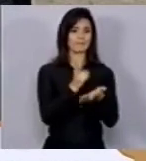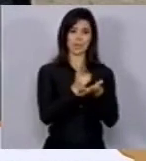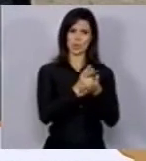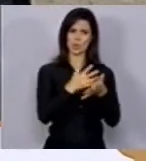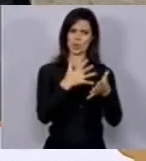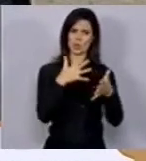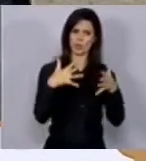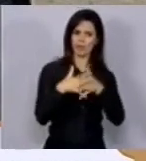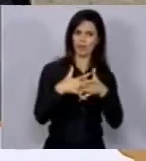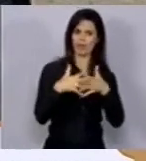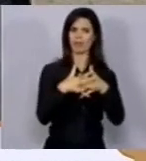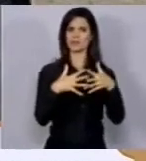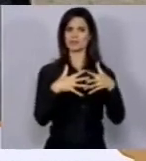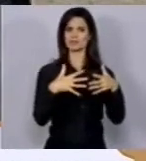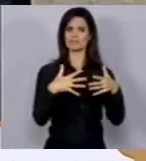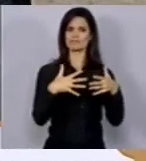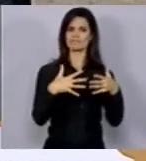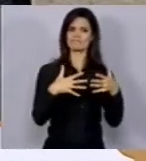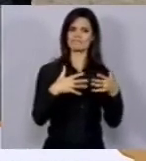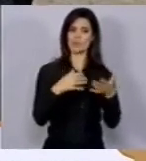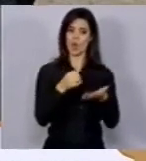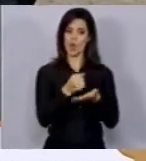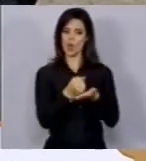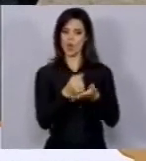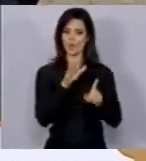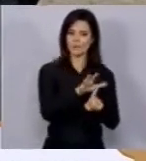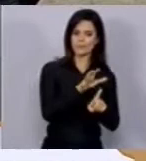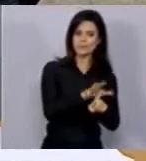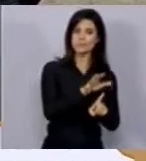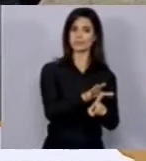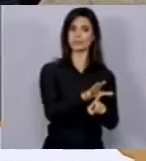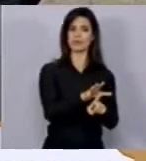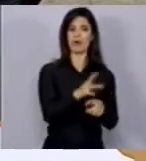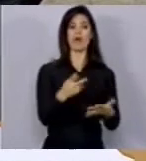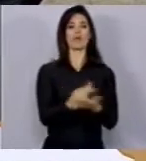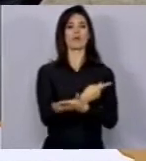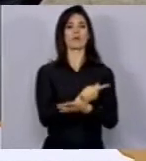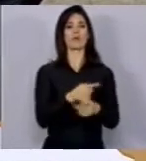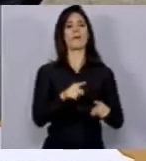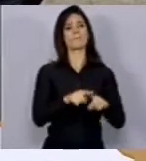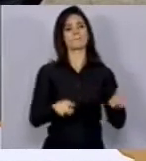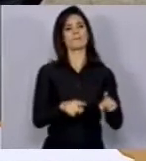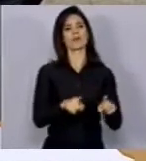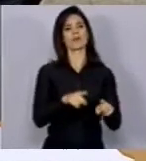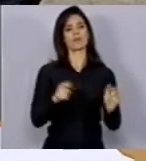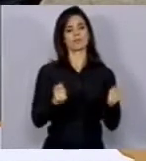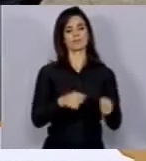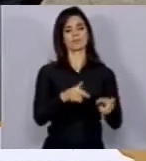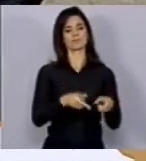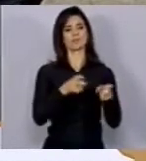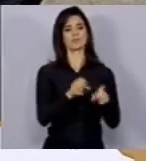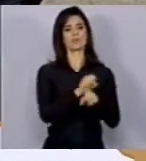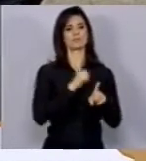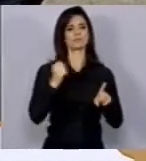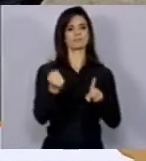turbulenta, algumas vezes manipulada ou refletindo desinformação, veio para ficar. E é saudável